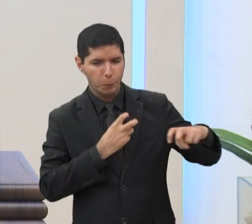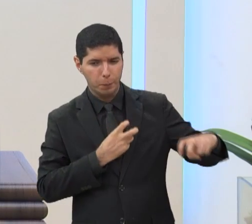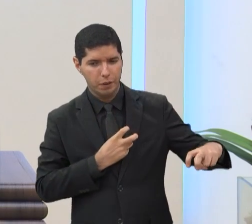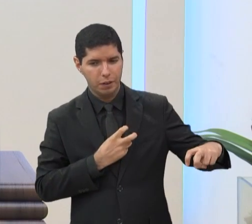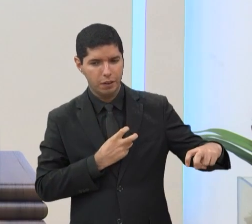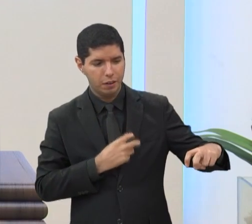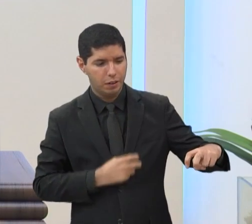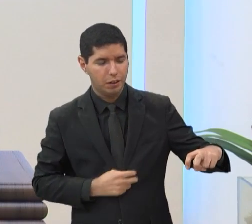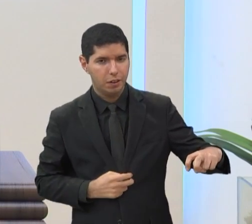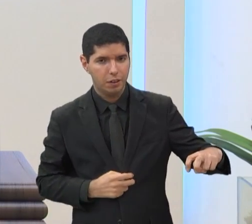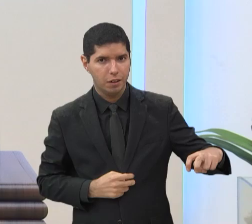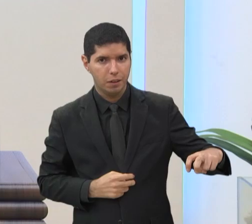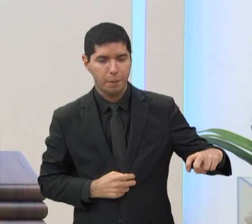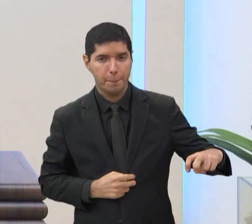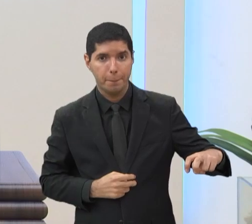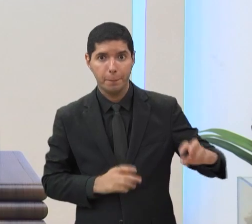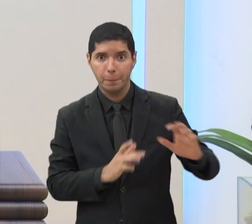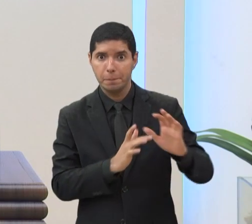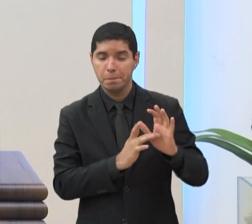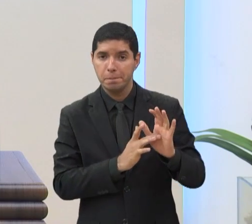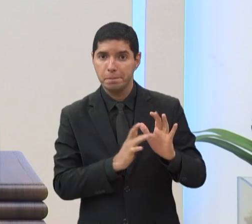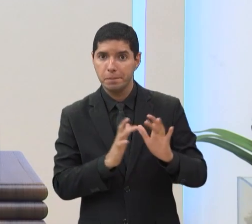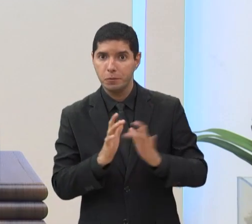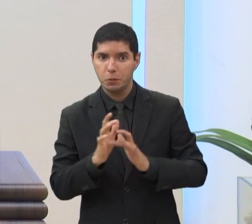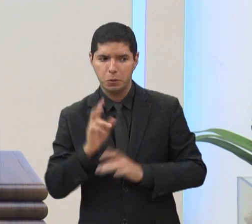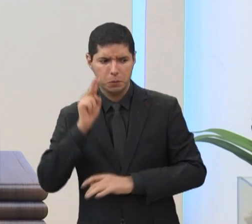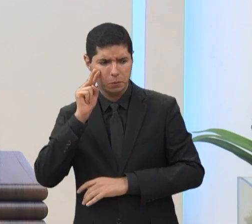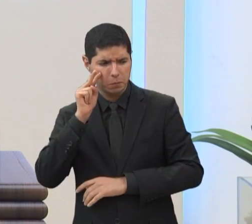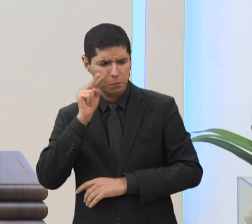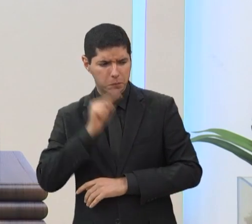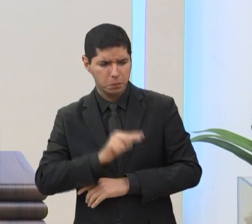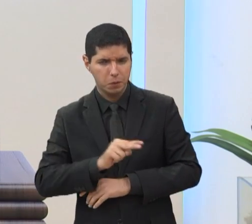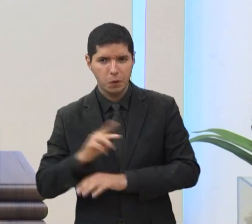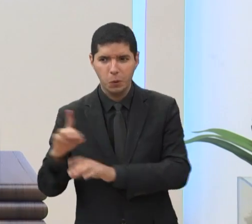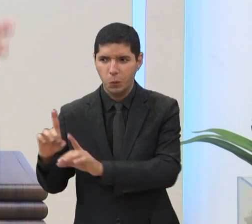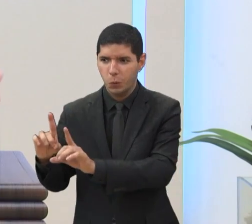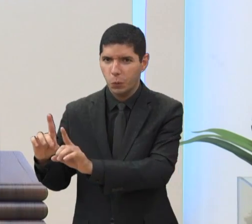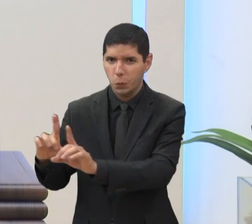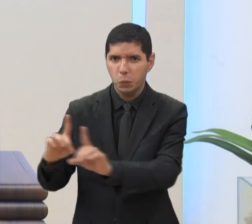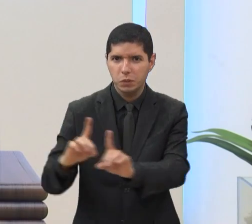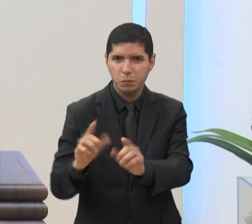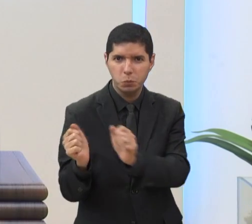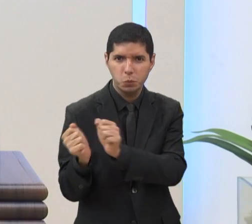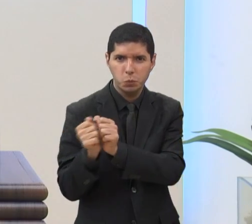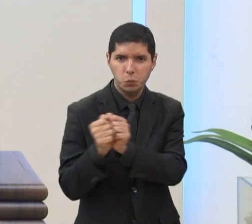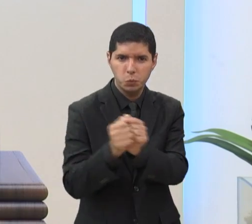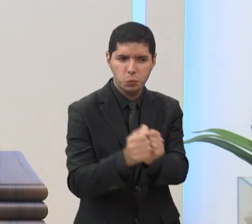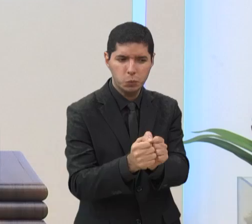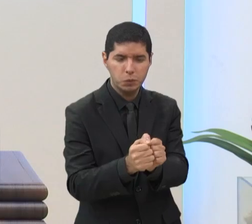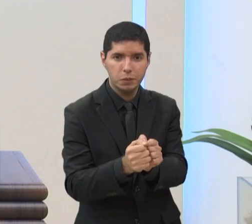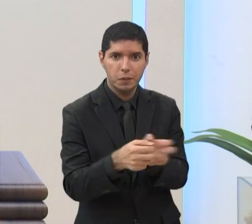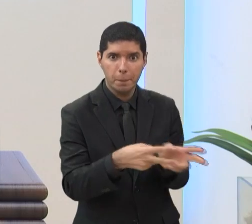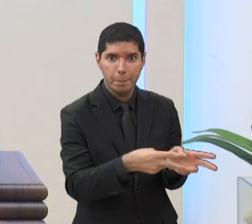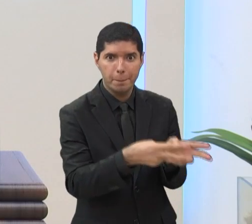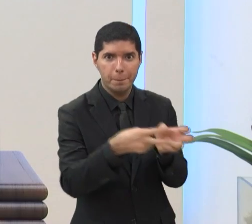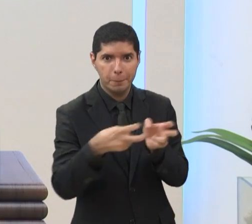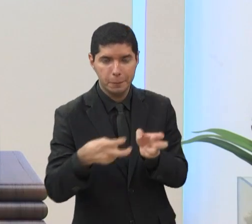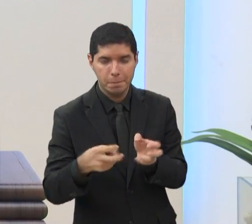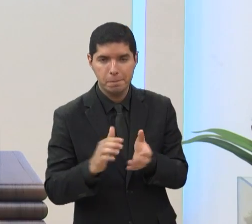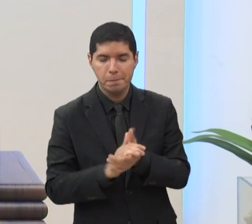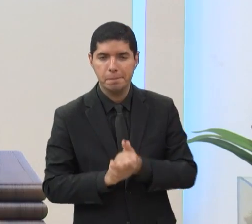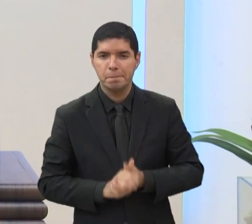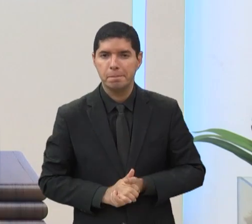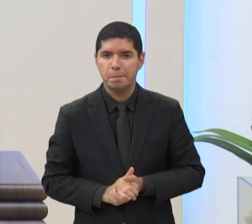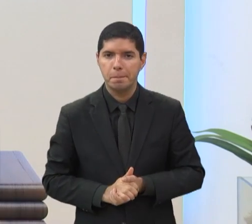Jesus chamou a atenção dos discípulos. Não foi um olhar qualquer, a ponto dos